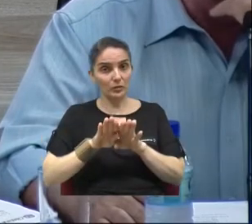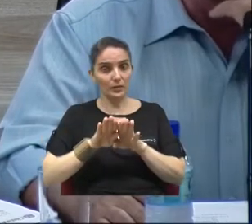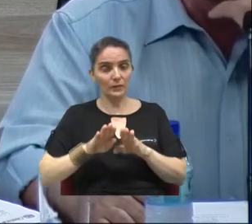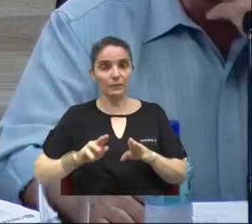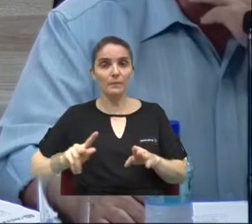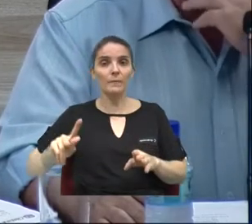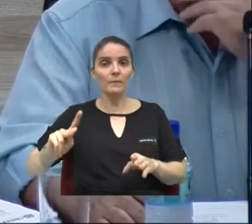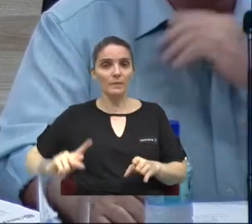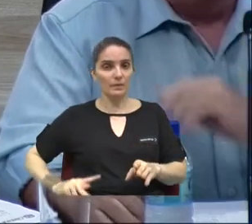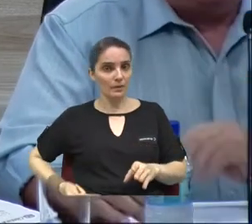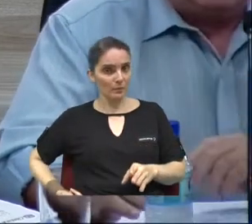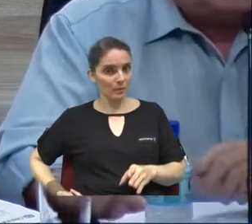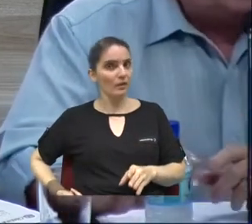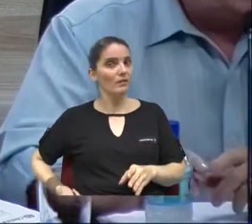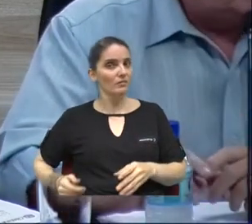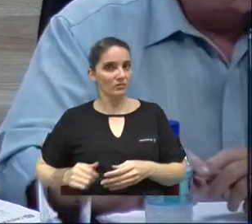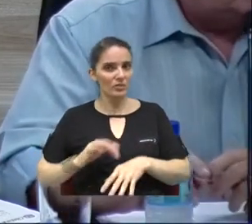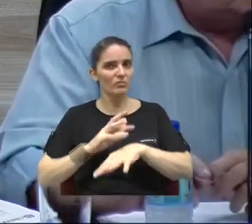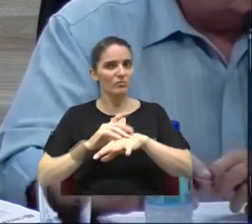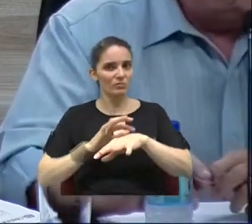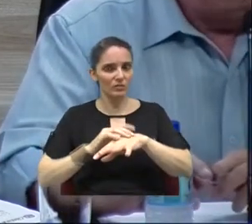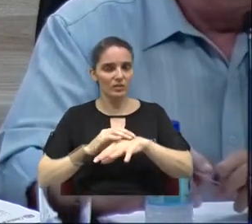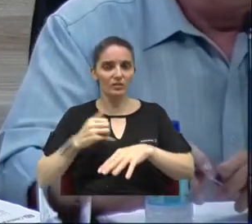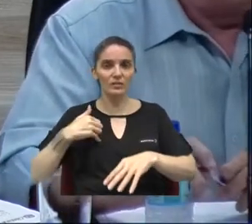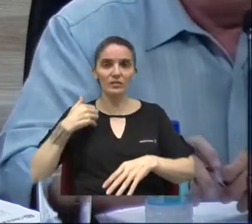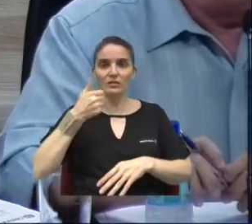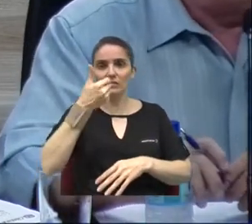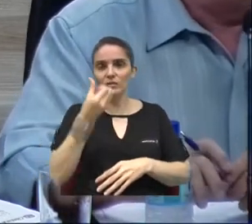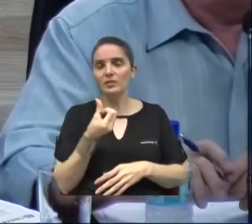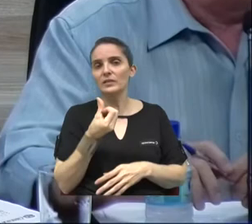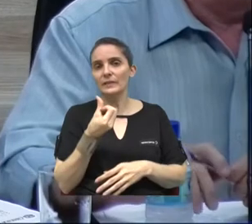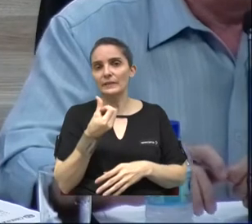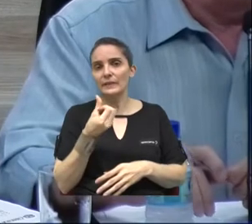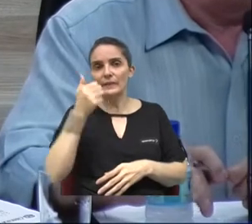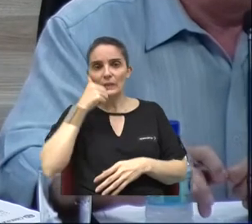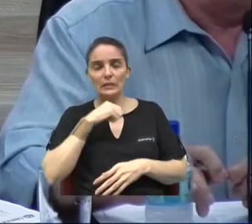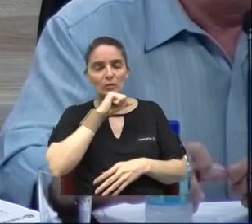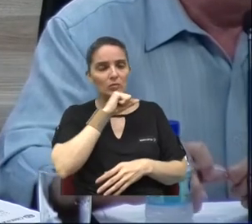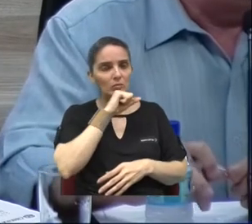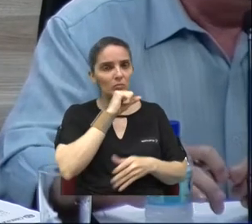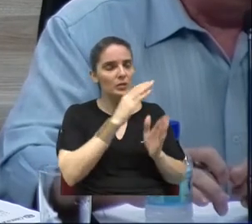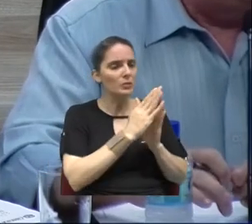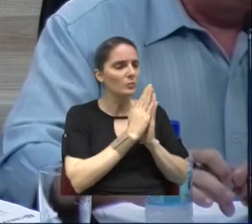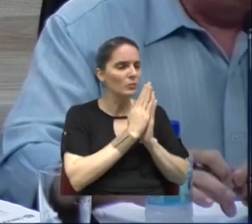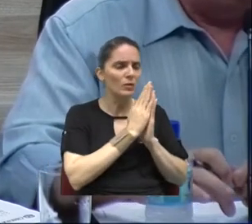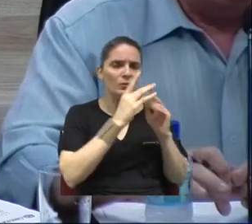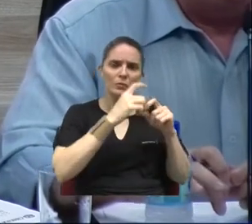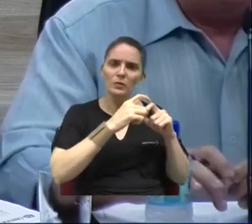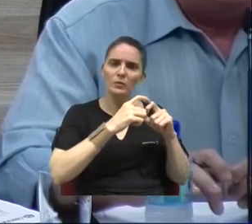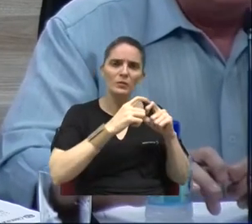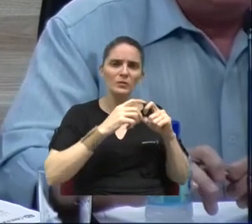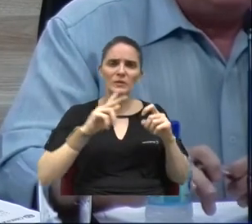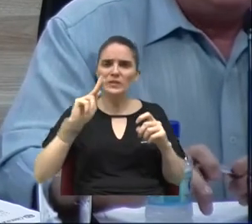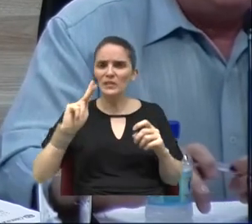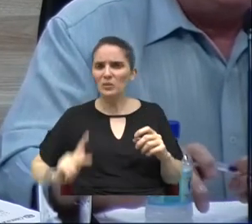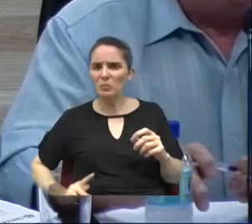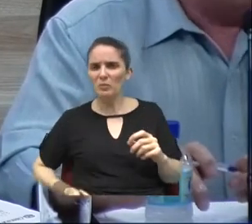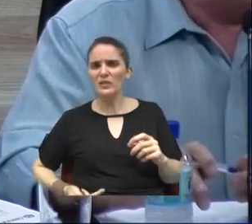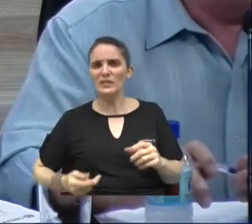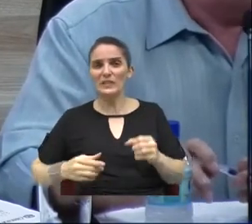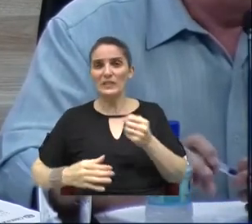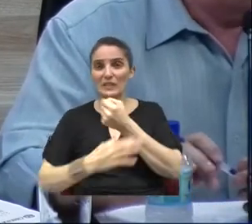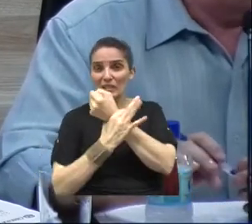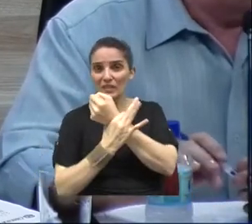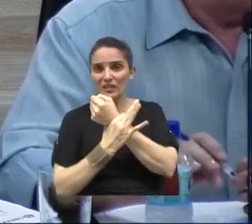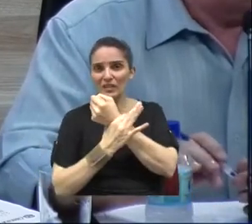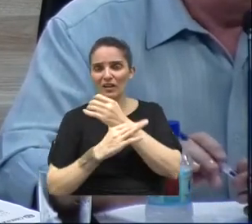paciente jovem, com 16 anos, que a mãe dele me procurou desesperada, são uns 3 anos atrás, hepatite aguda, entre